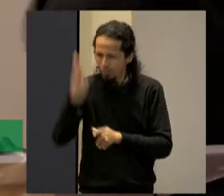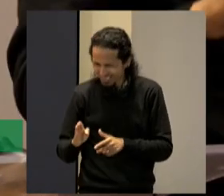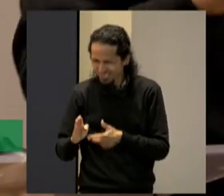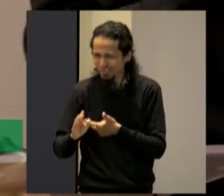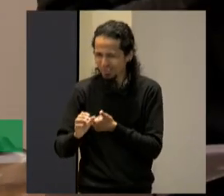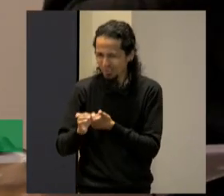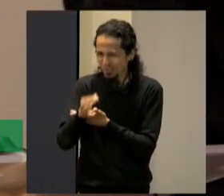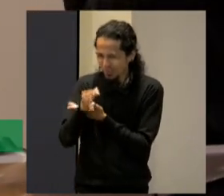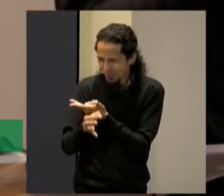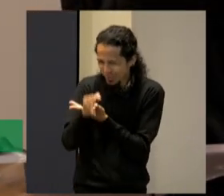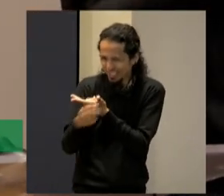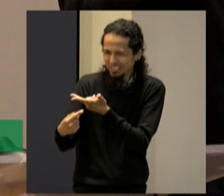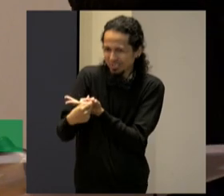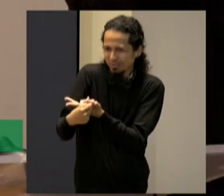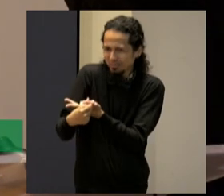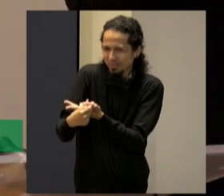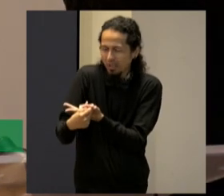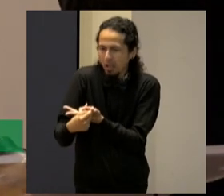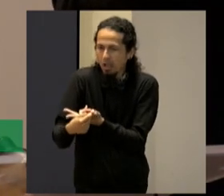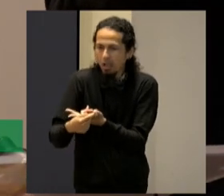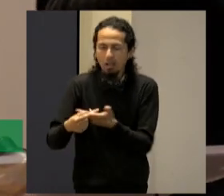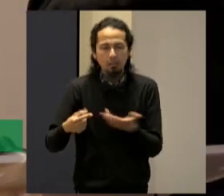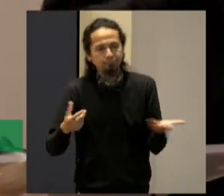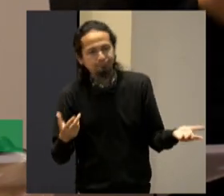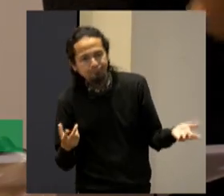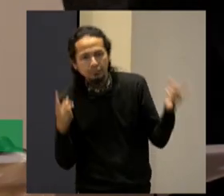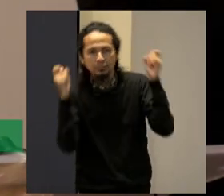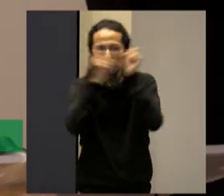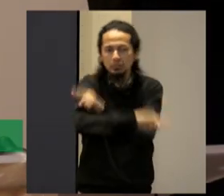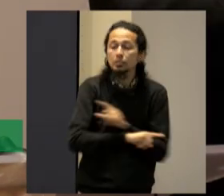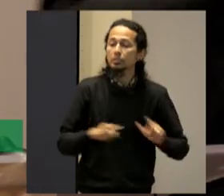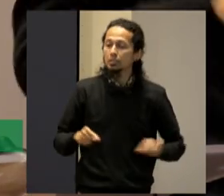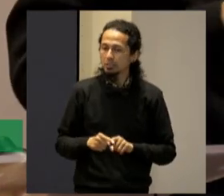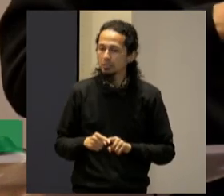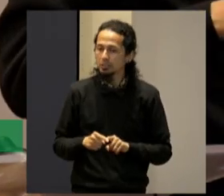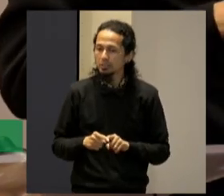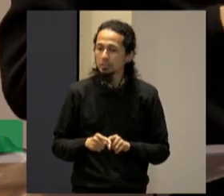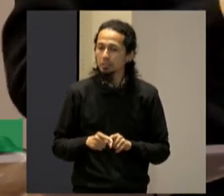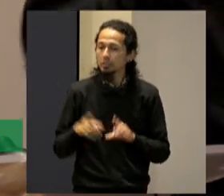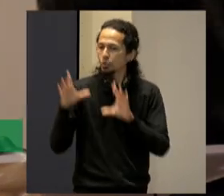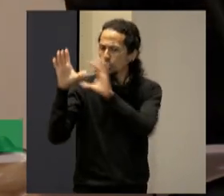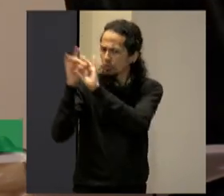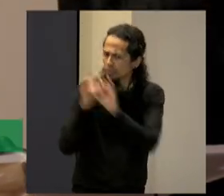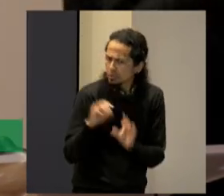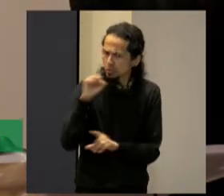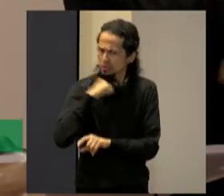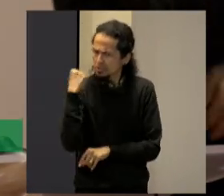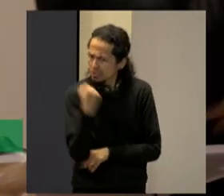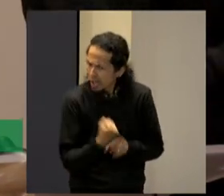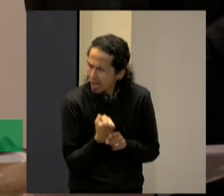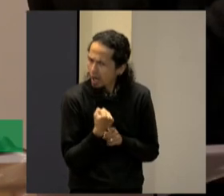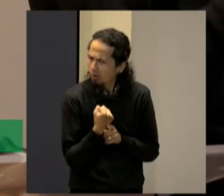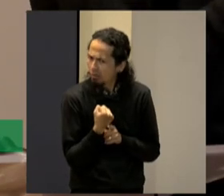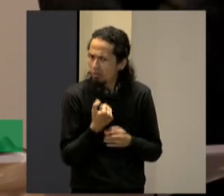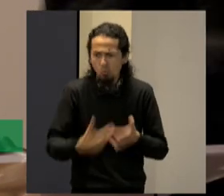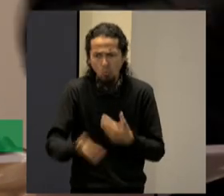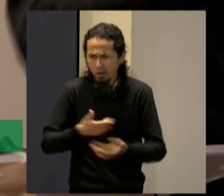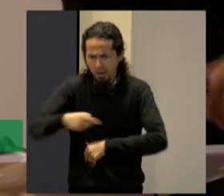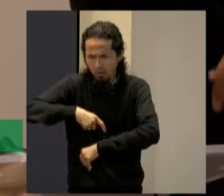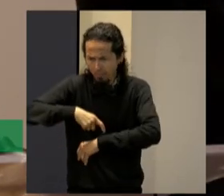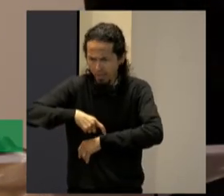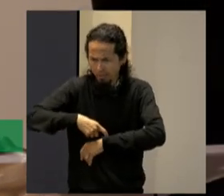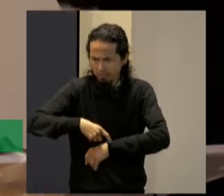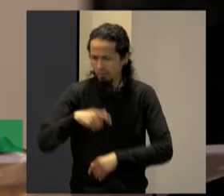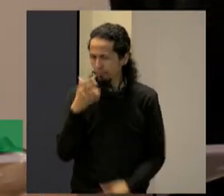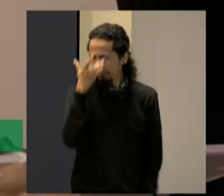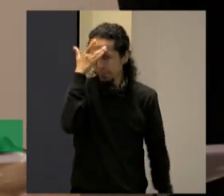uma democracia. Contudo, o cotidiano social, todos os dias, todas as horas que um negro ou uma negra